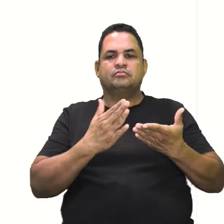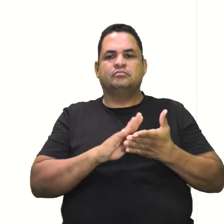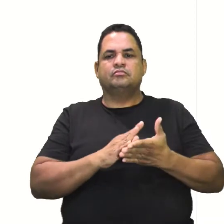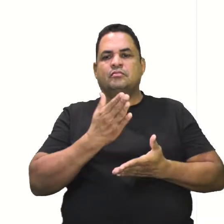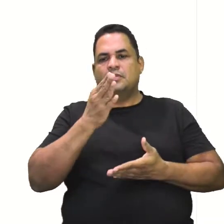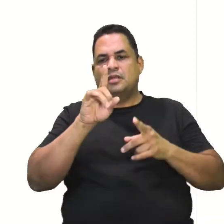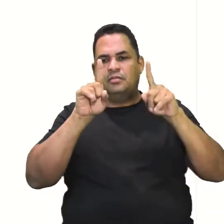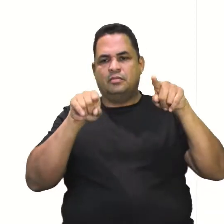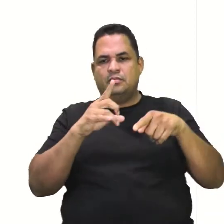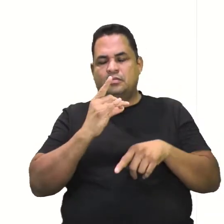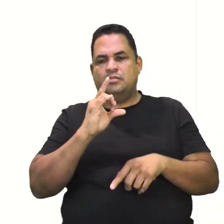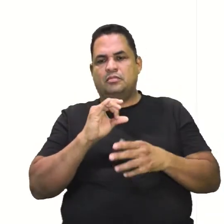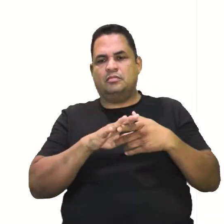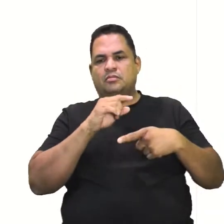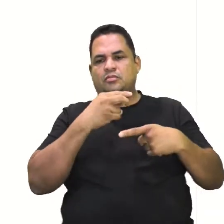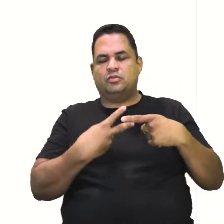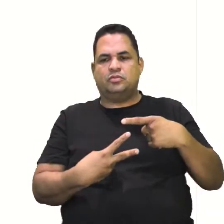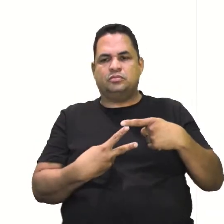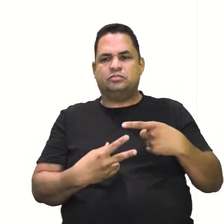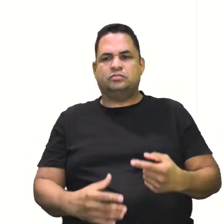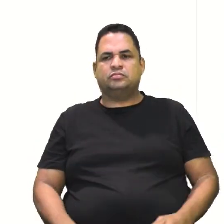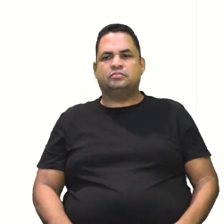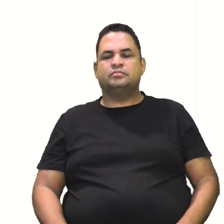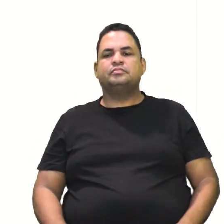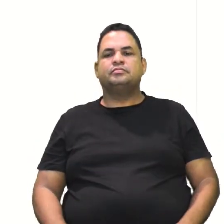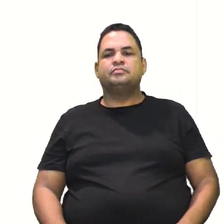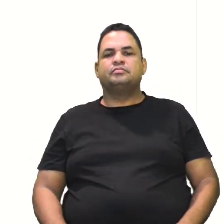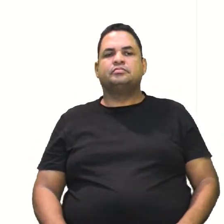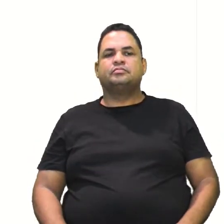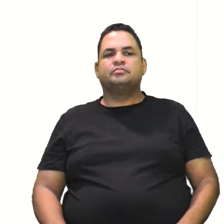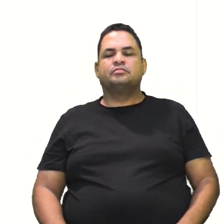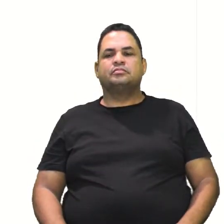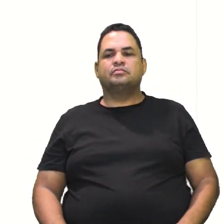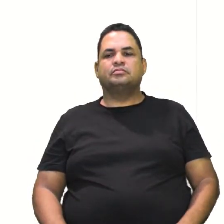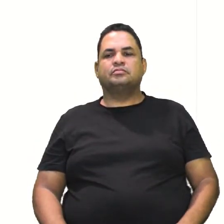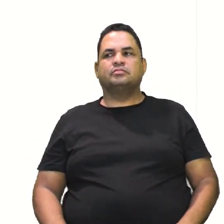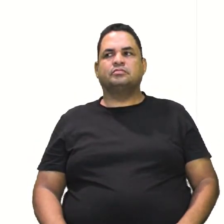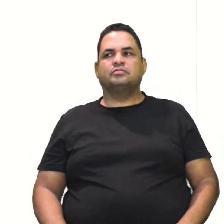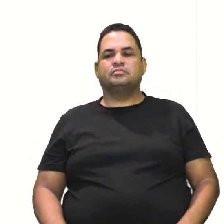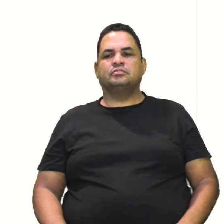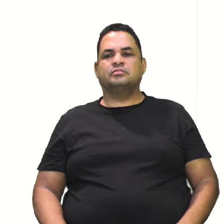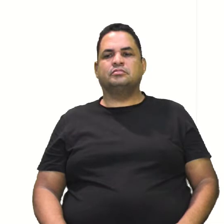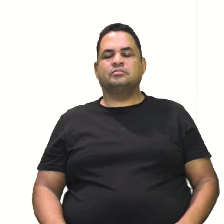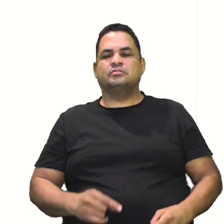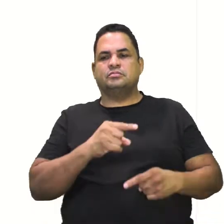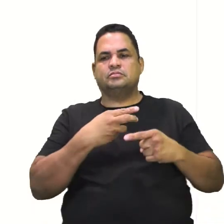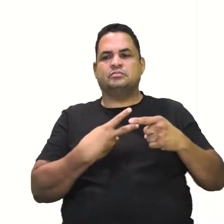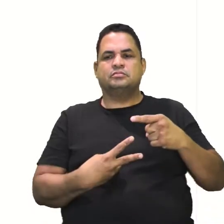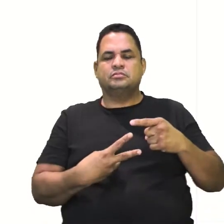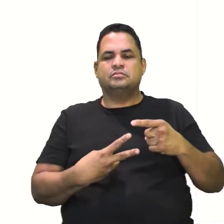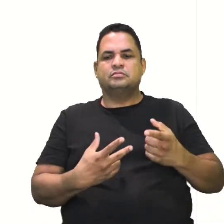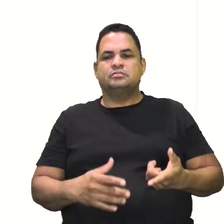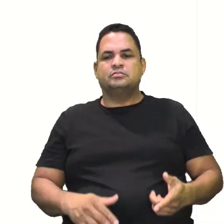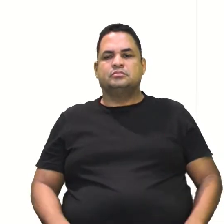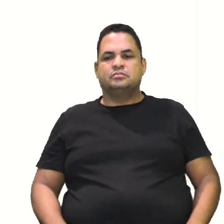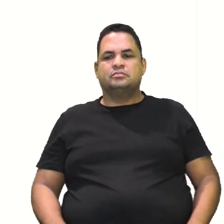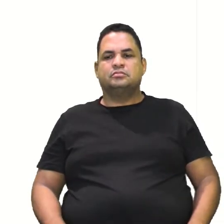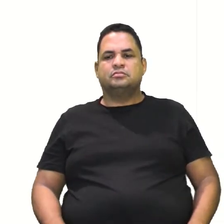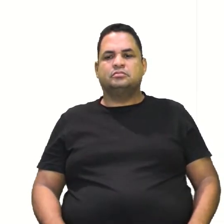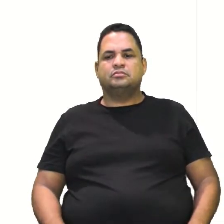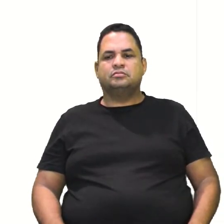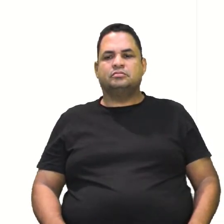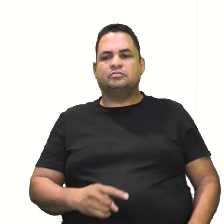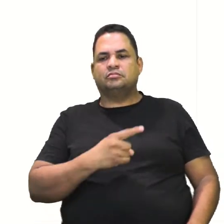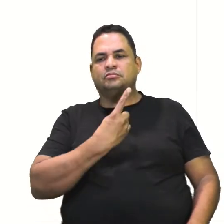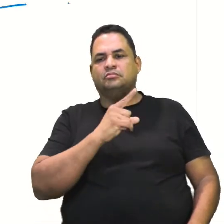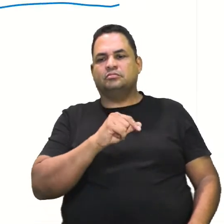do determinante dividido por 2. O módulo de 3 é 3. Dividido por 2, a área